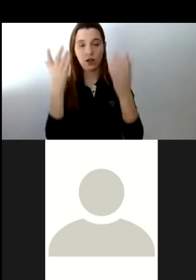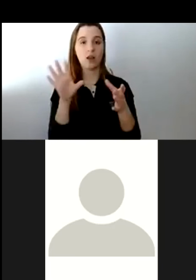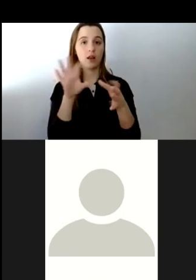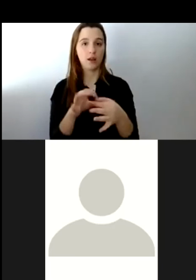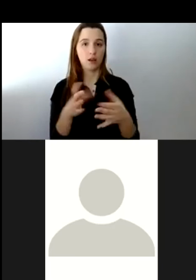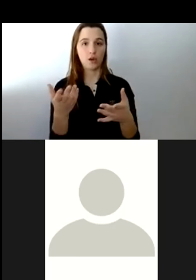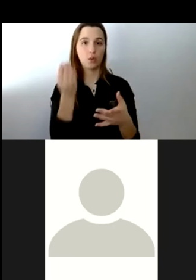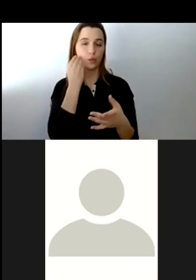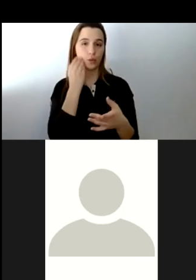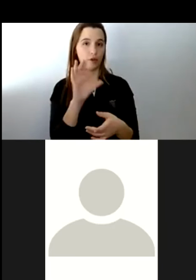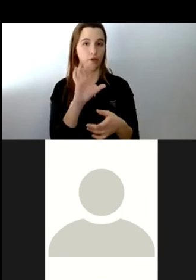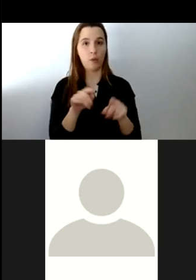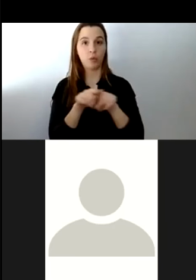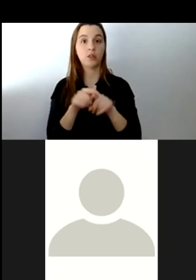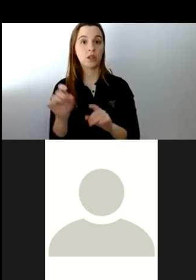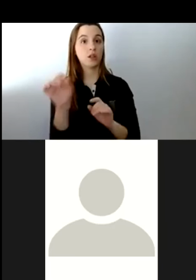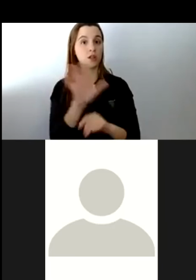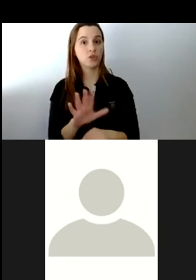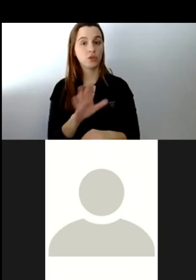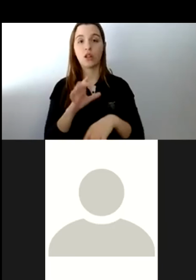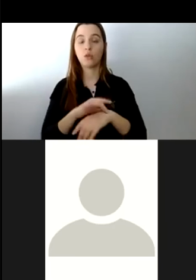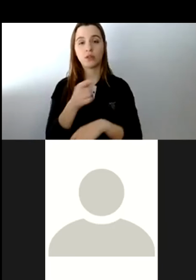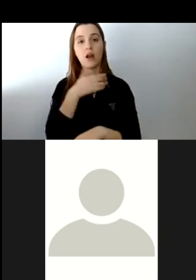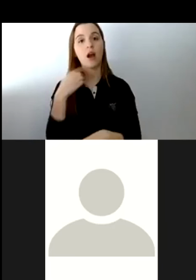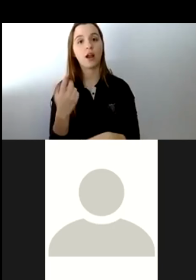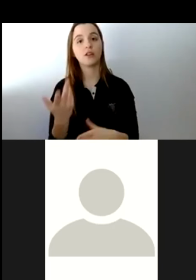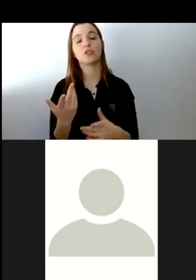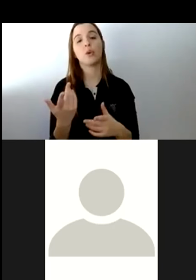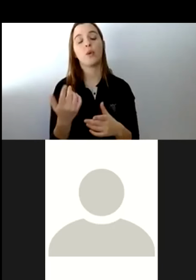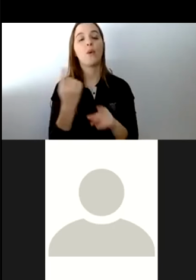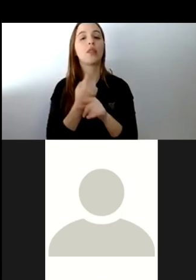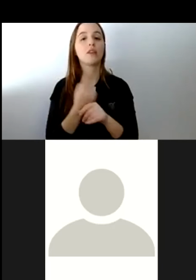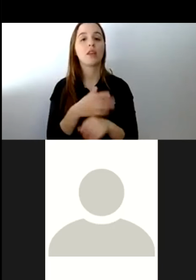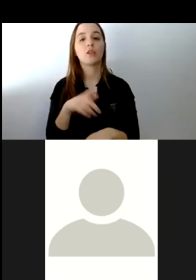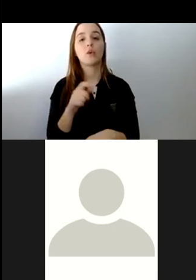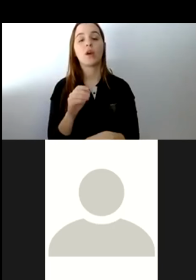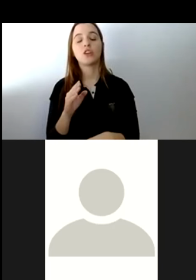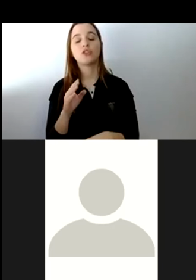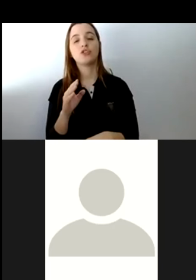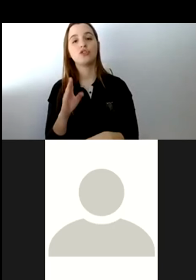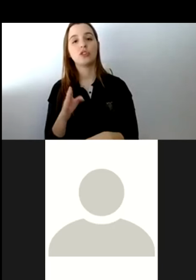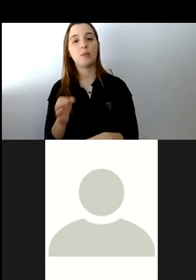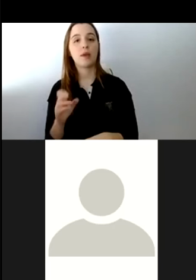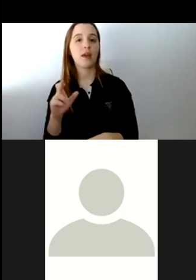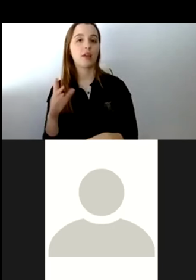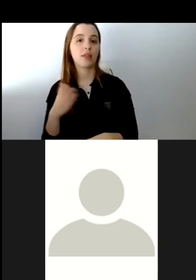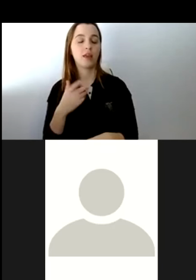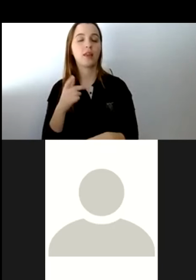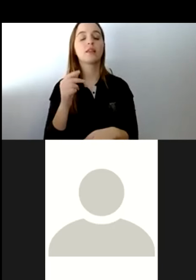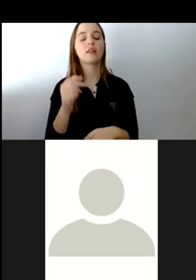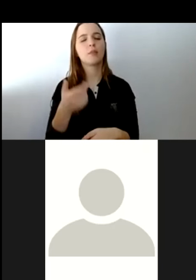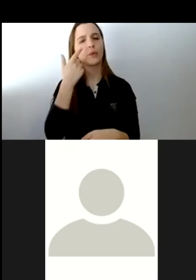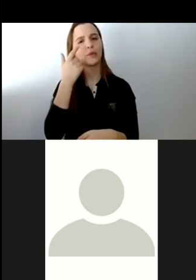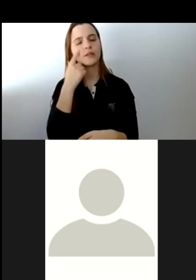ao alinhamento das políticas nacionais em doenças raras com as atividades do EJP-RD, conhecer as ações que são desenvolvidas a